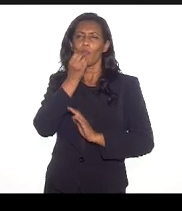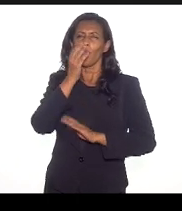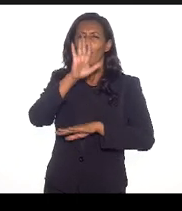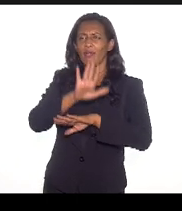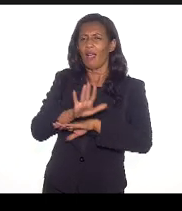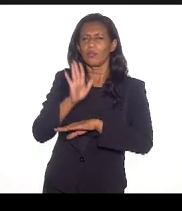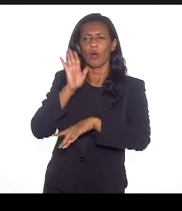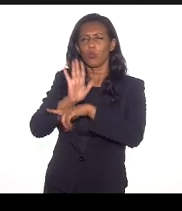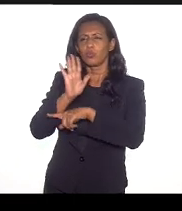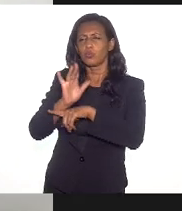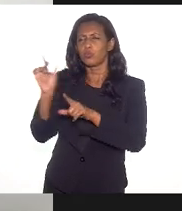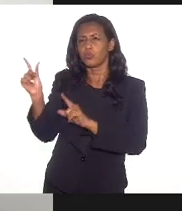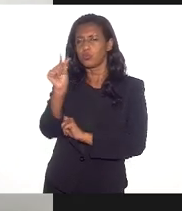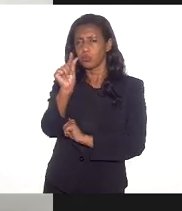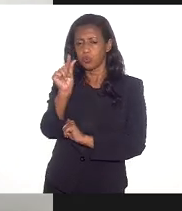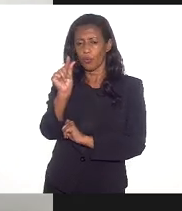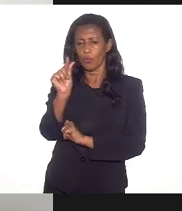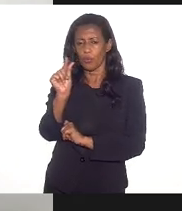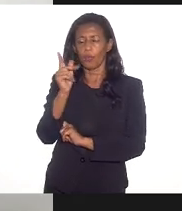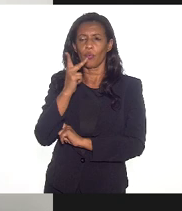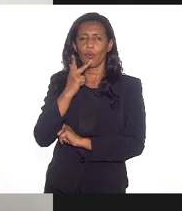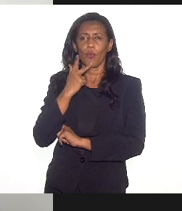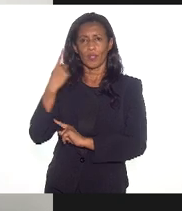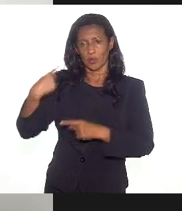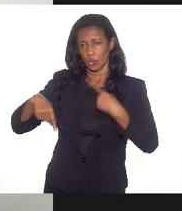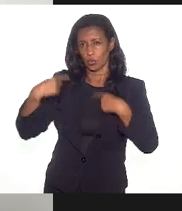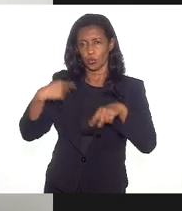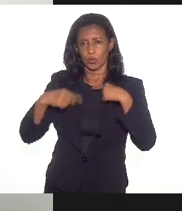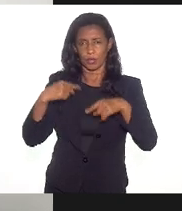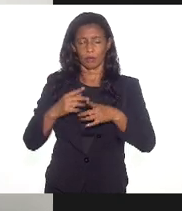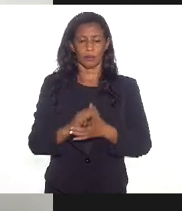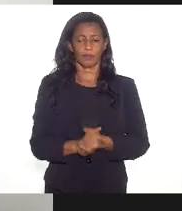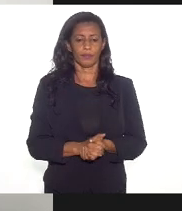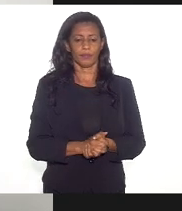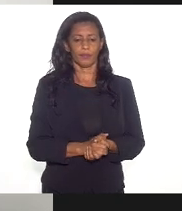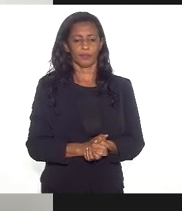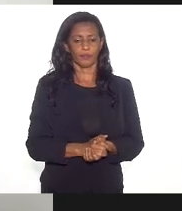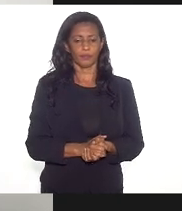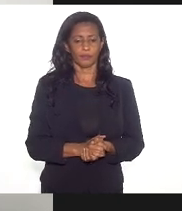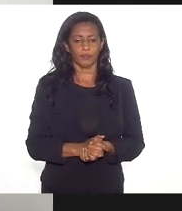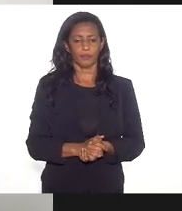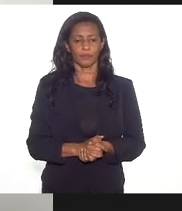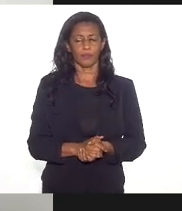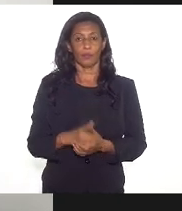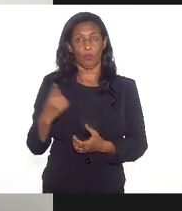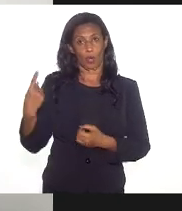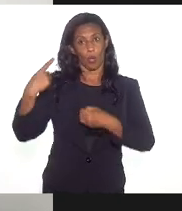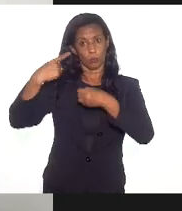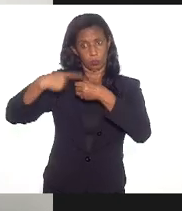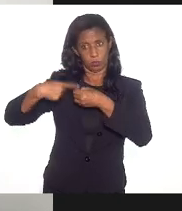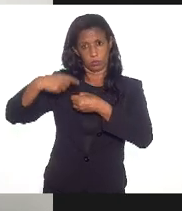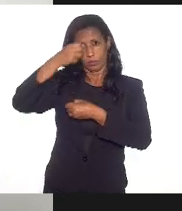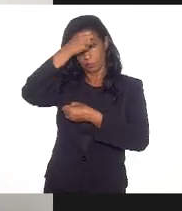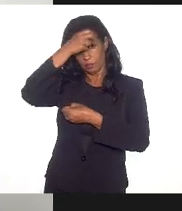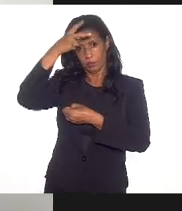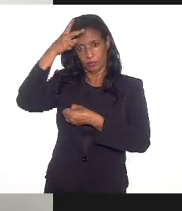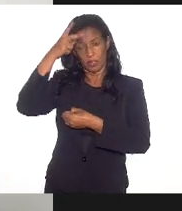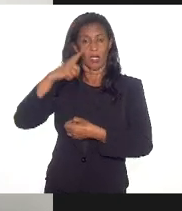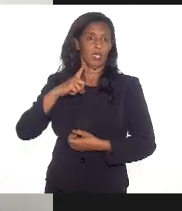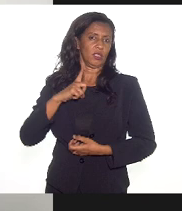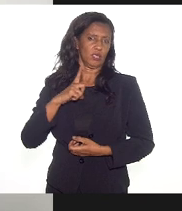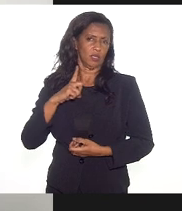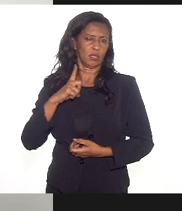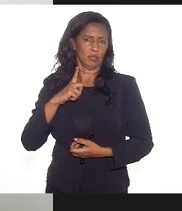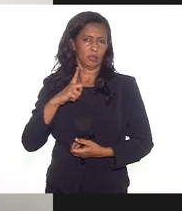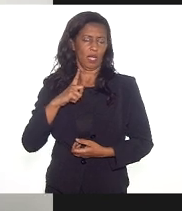só para contribuir um pouquinho com essa discussão. Não é? Os municípios... eles possuem, né,